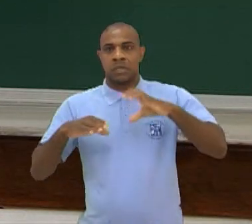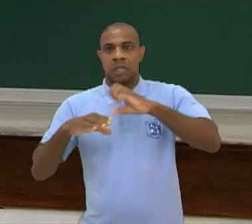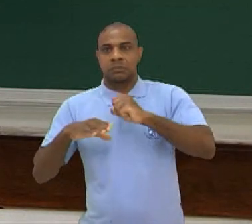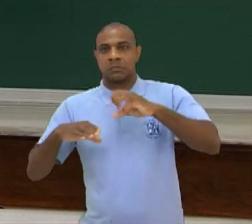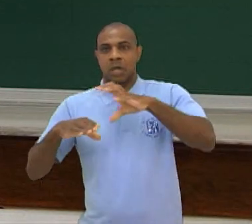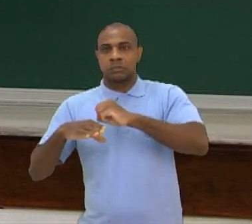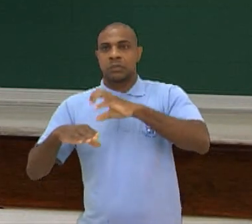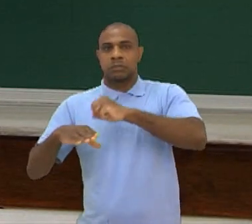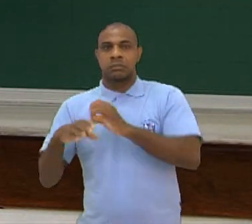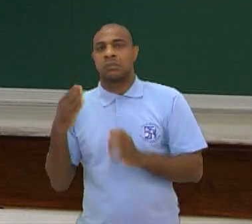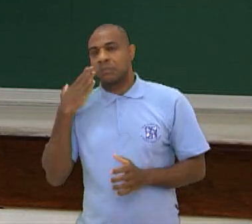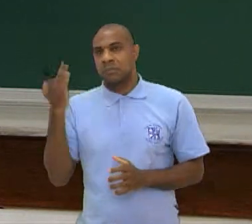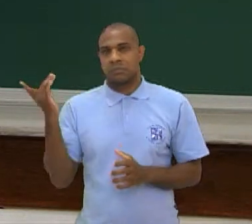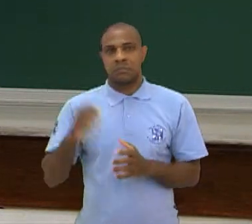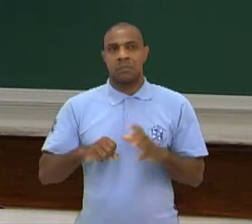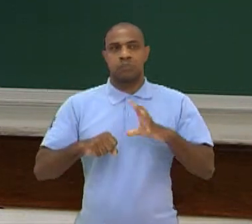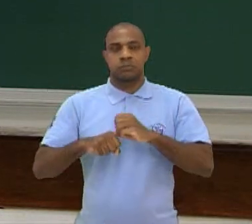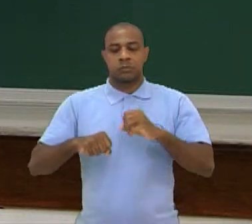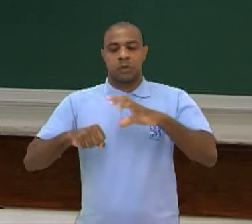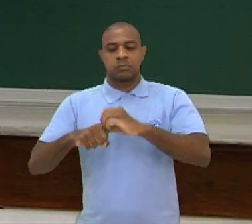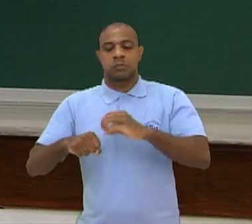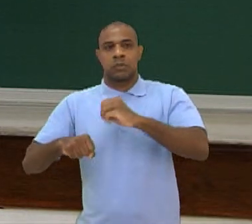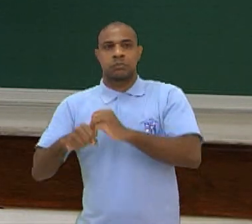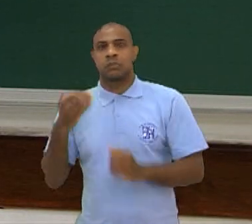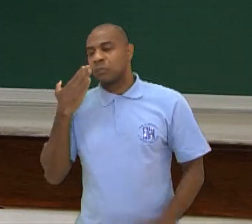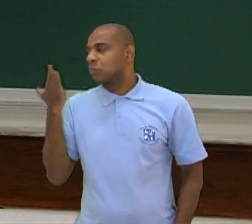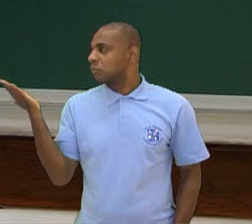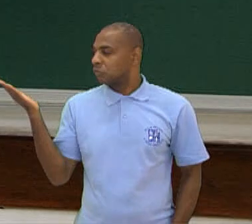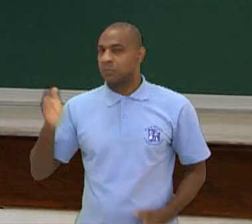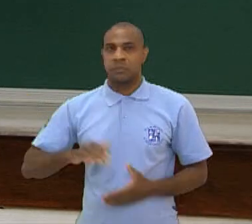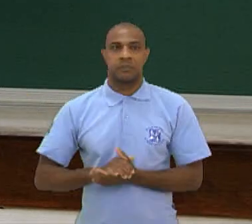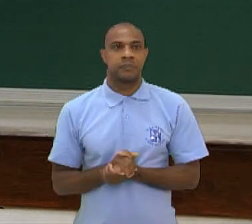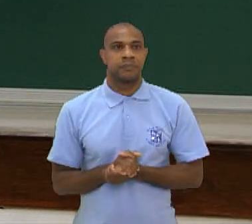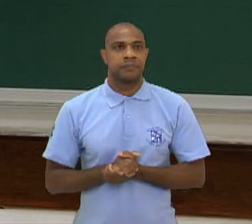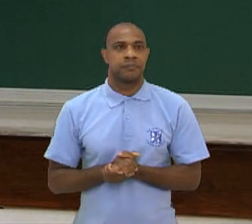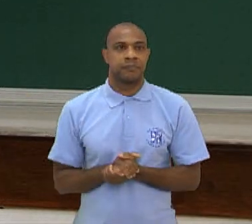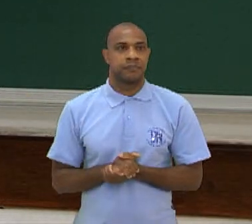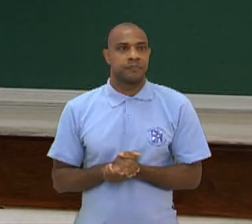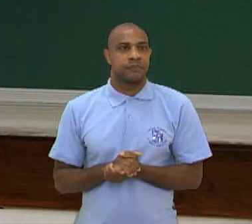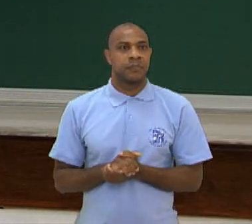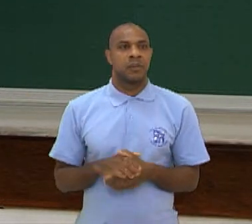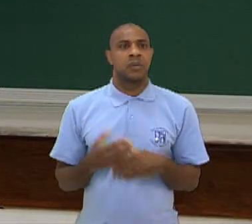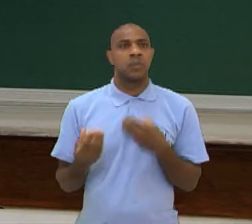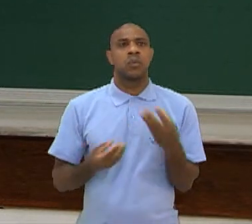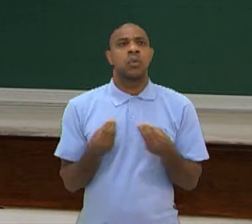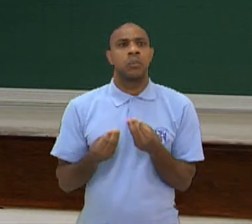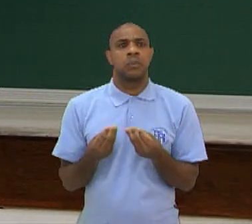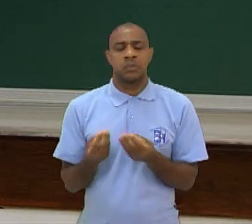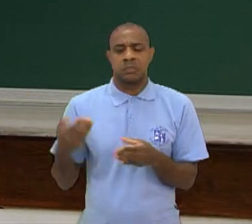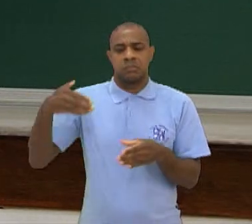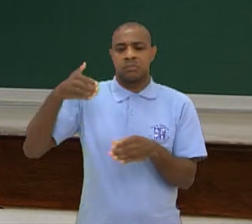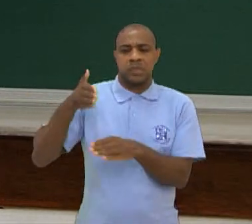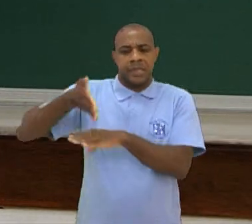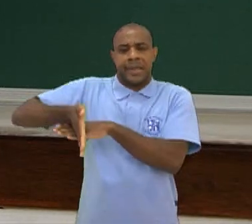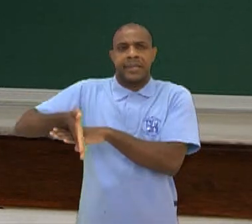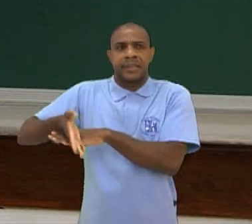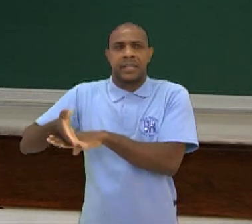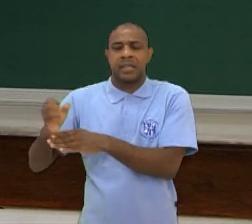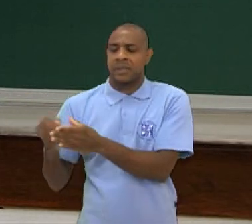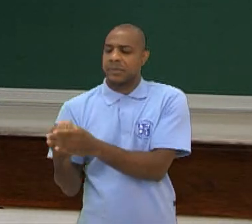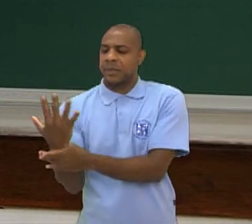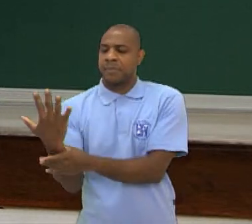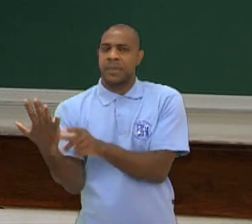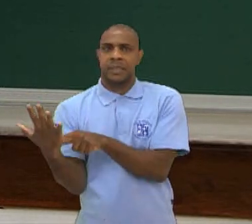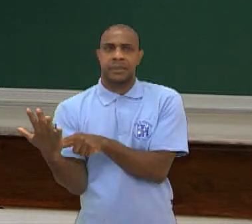os organismos conseguirem o nitrogênio, que é fundamental para a constituição do corpo deles. Mas como ele entra na planta, que é o início da